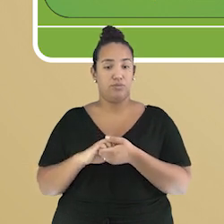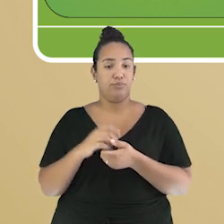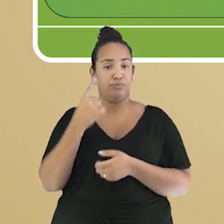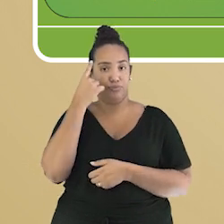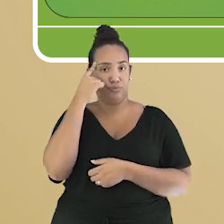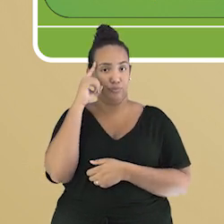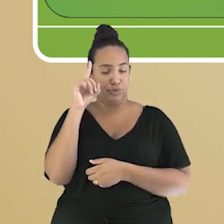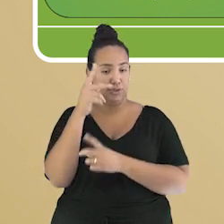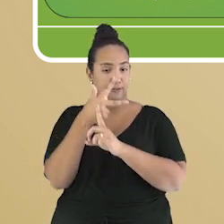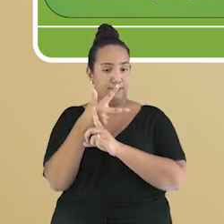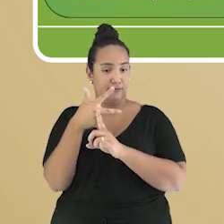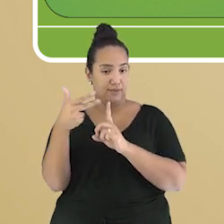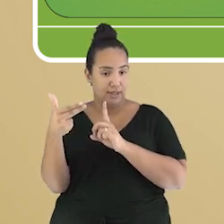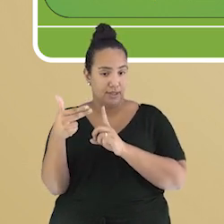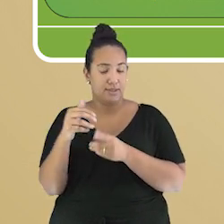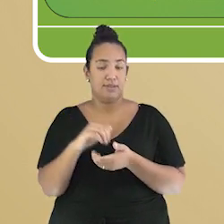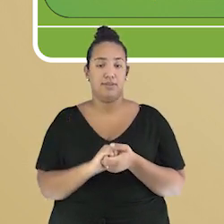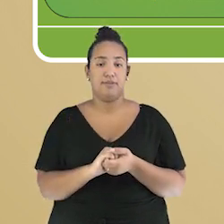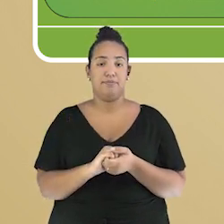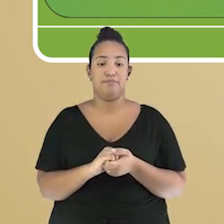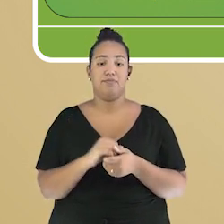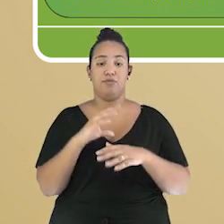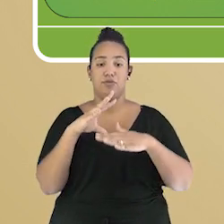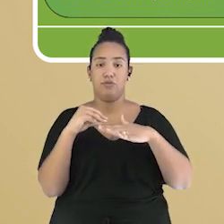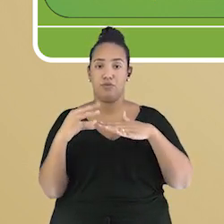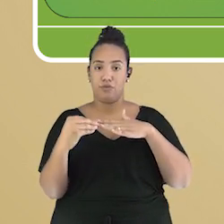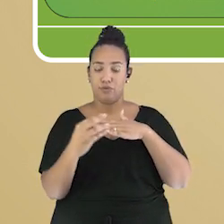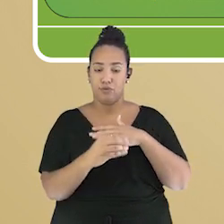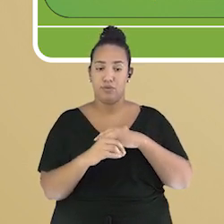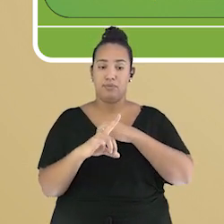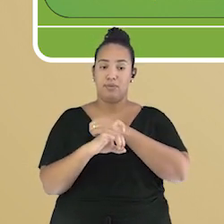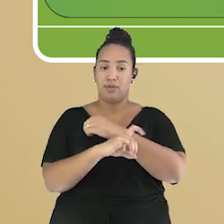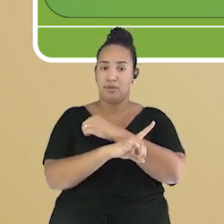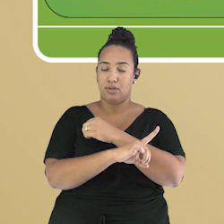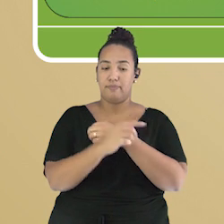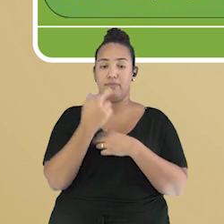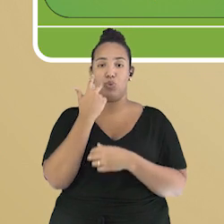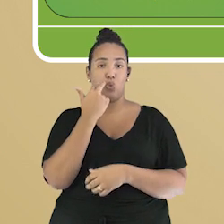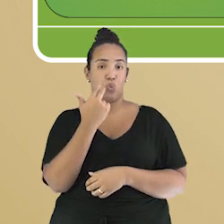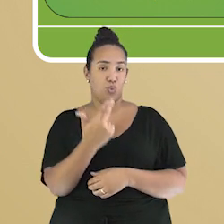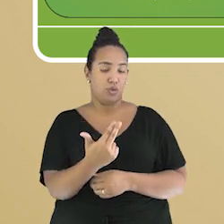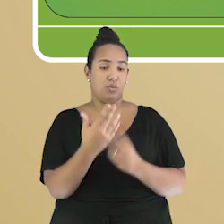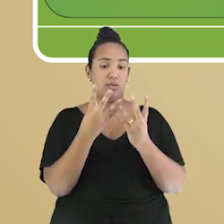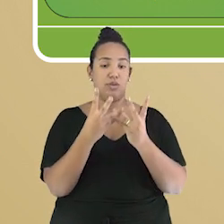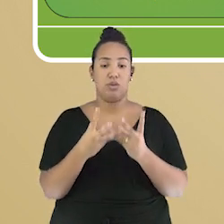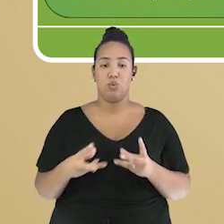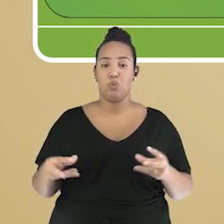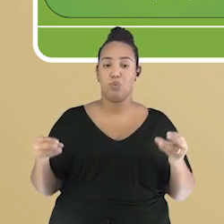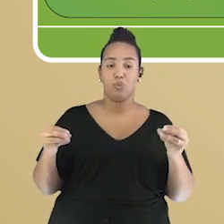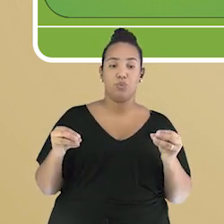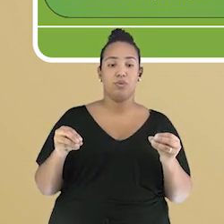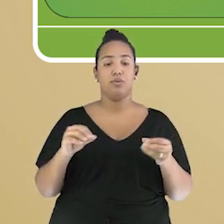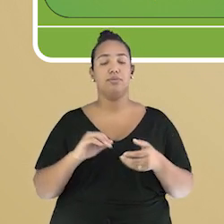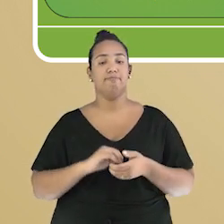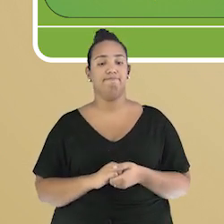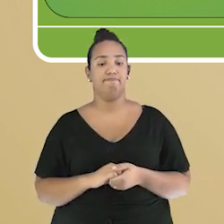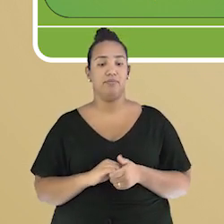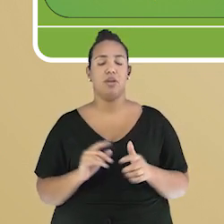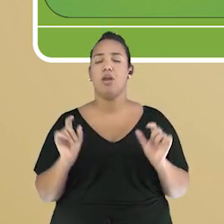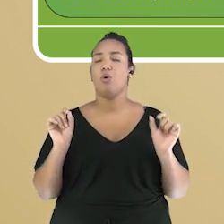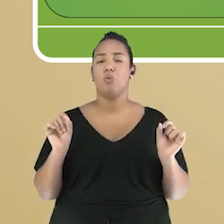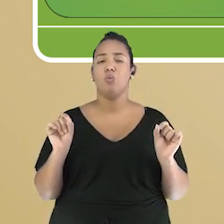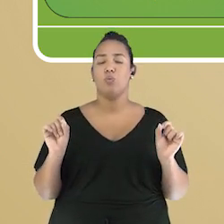de validade, fungos e bactérias, nutrientes e decomposição. O que será? Então,